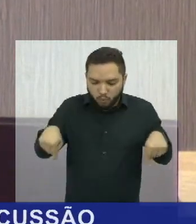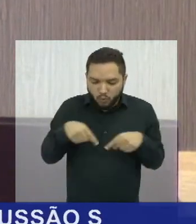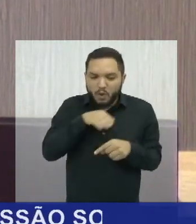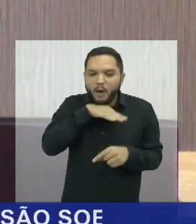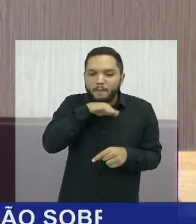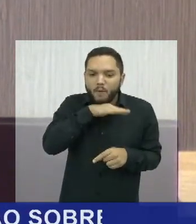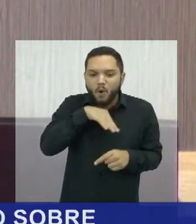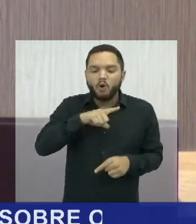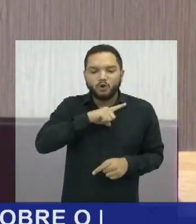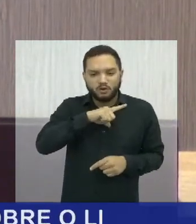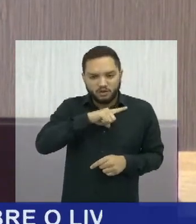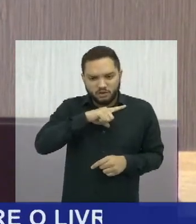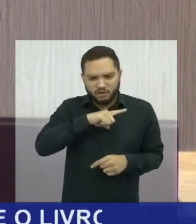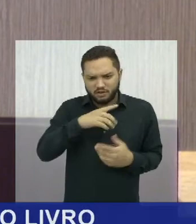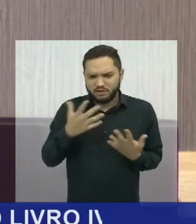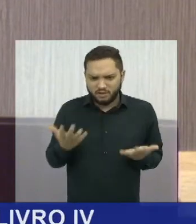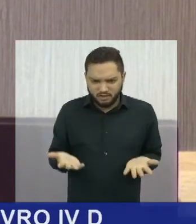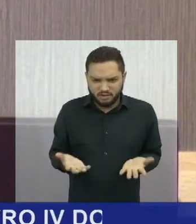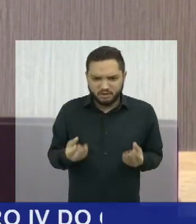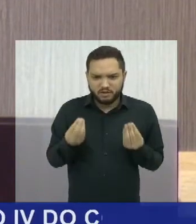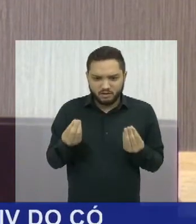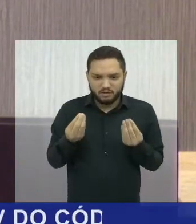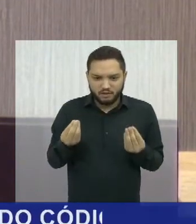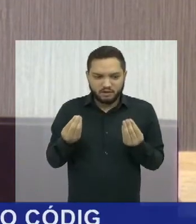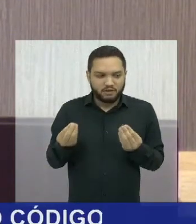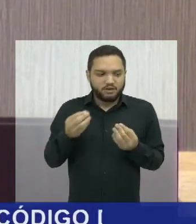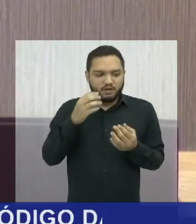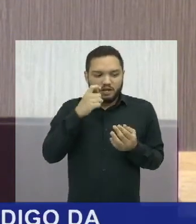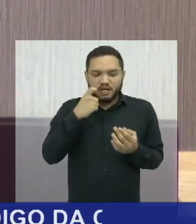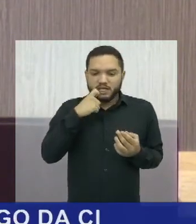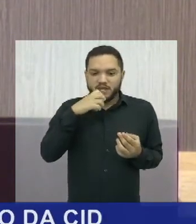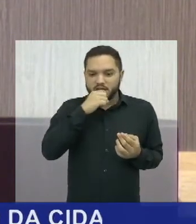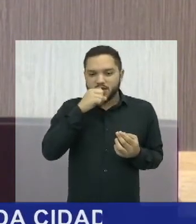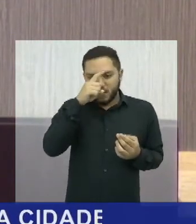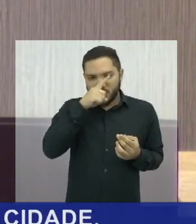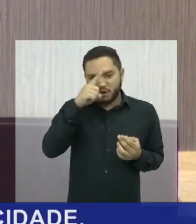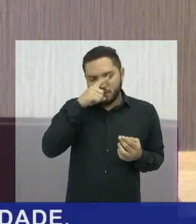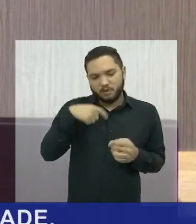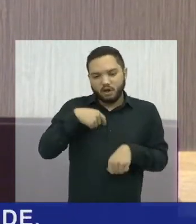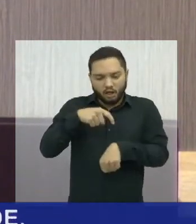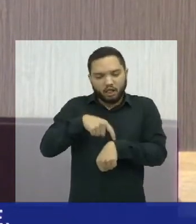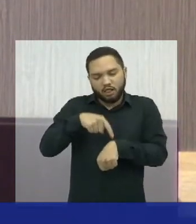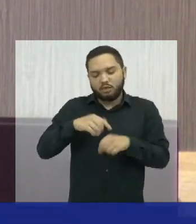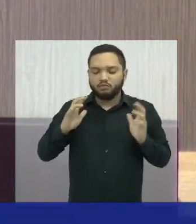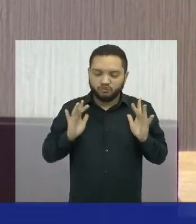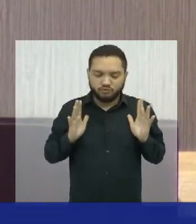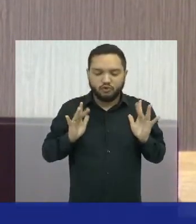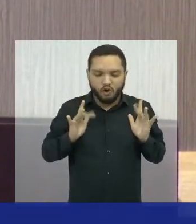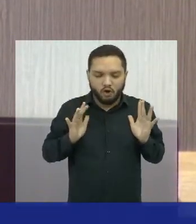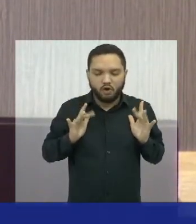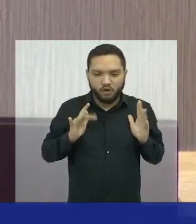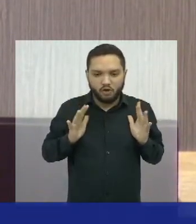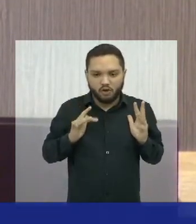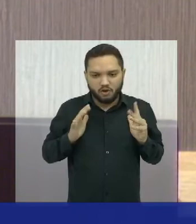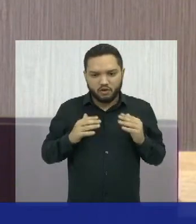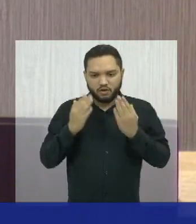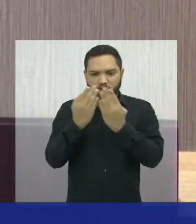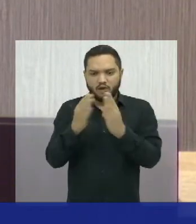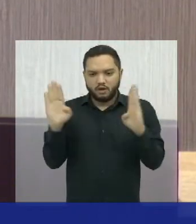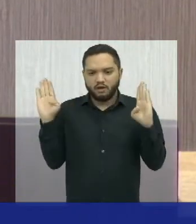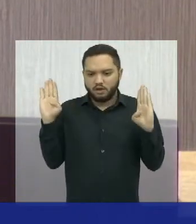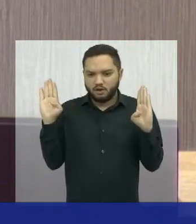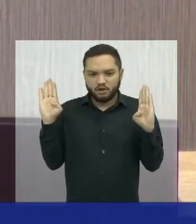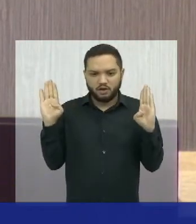moradores estão sem condições de, nos seus finais de semana, que é o tempo que as pessoas estão em casa, abrir as portas das